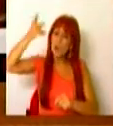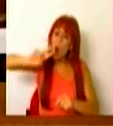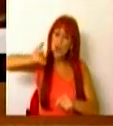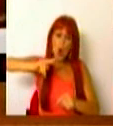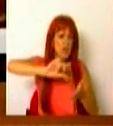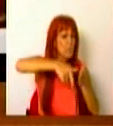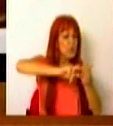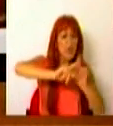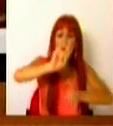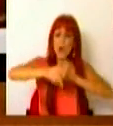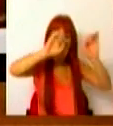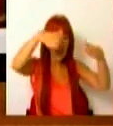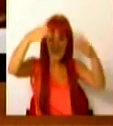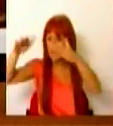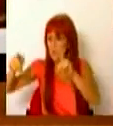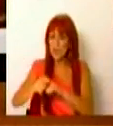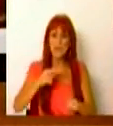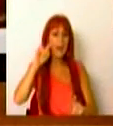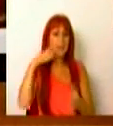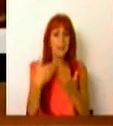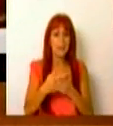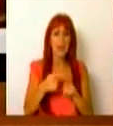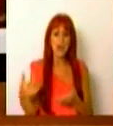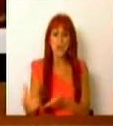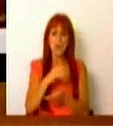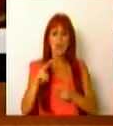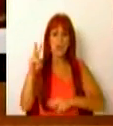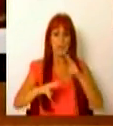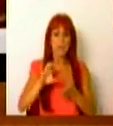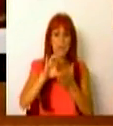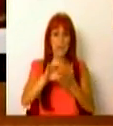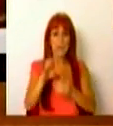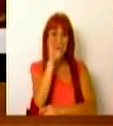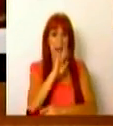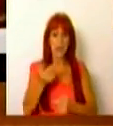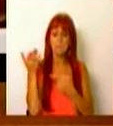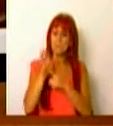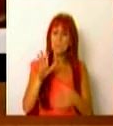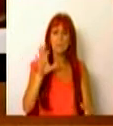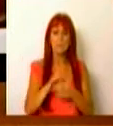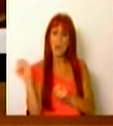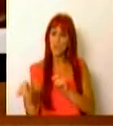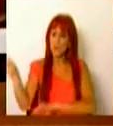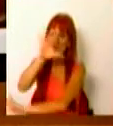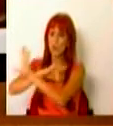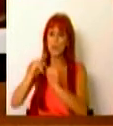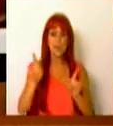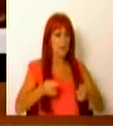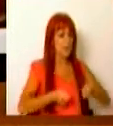projetos, de forma a garantir a otimização dos recursos financeiros à sua execução, designadamente no concerne fundos europeus e de